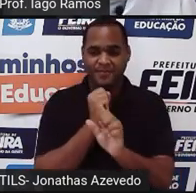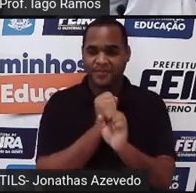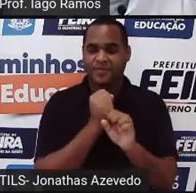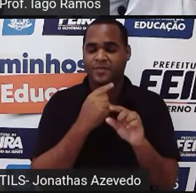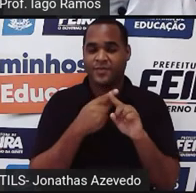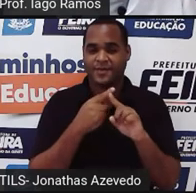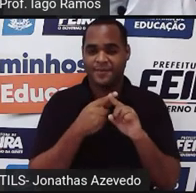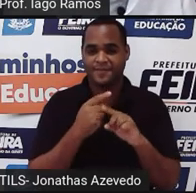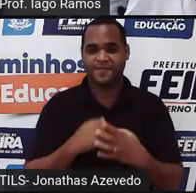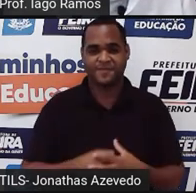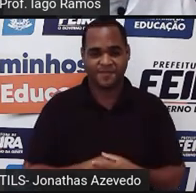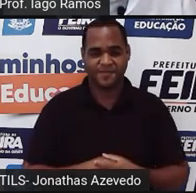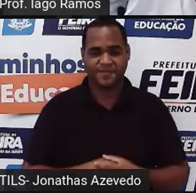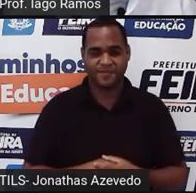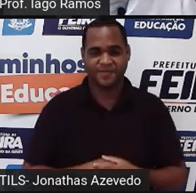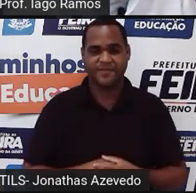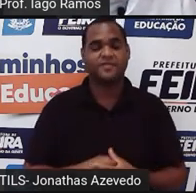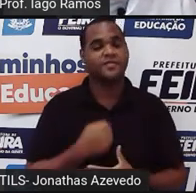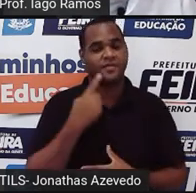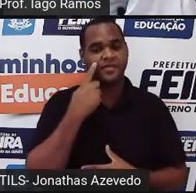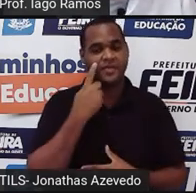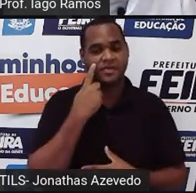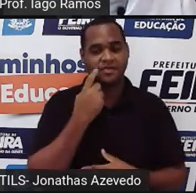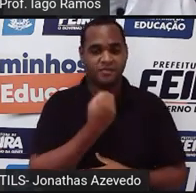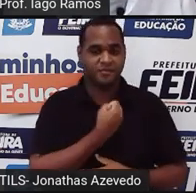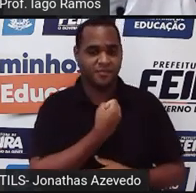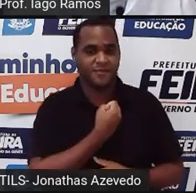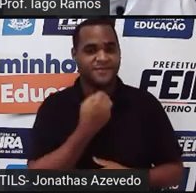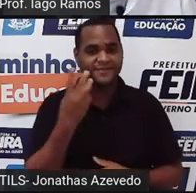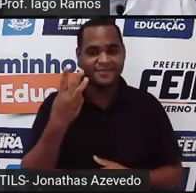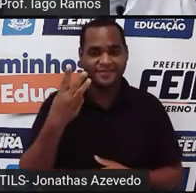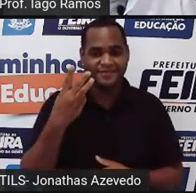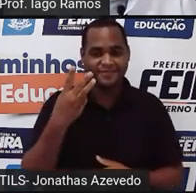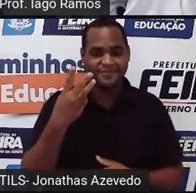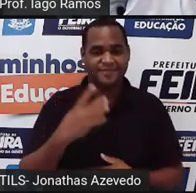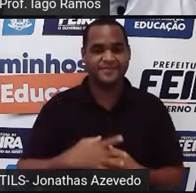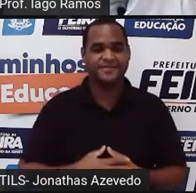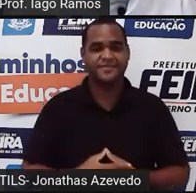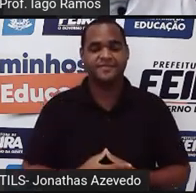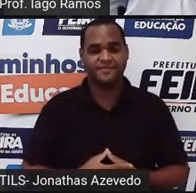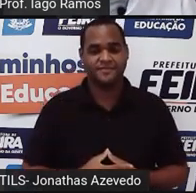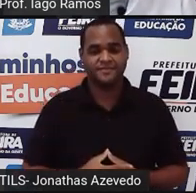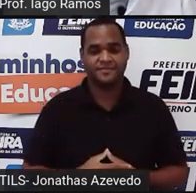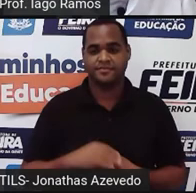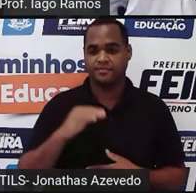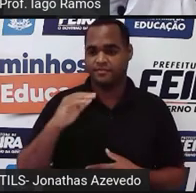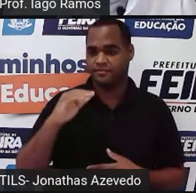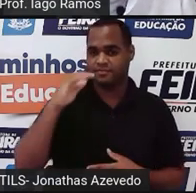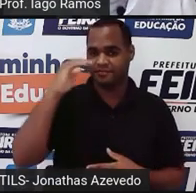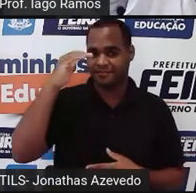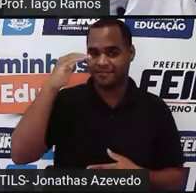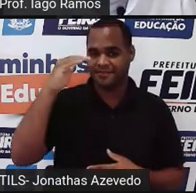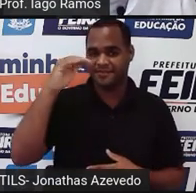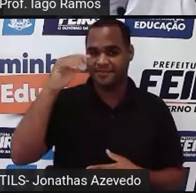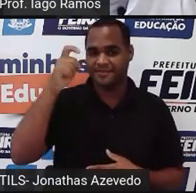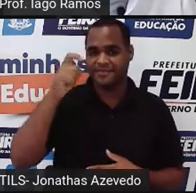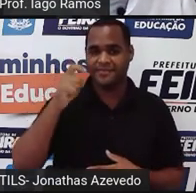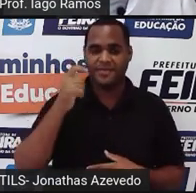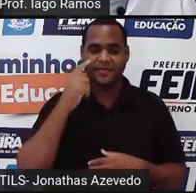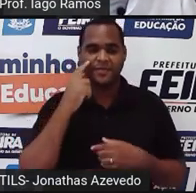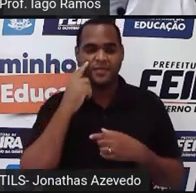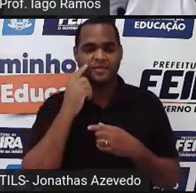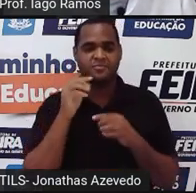desse jeito então eu vou pegar ali para o aqui é a base o número 3 Oi e o expoente ali né que vai ser uma